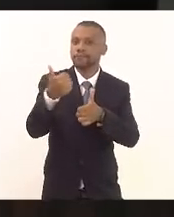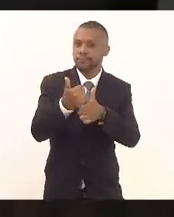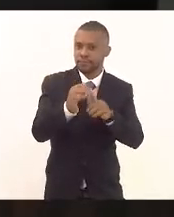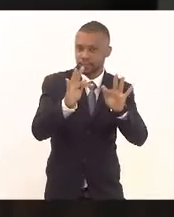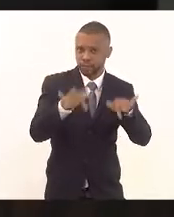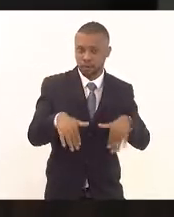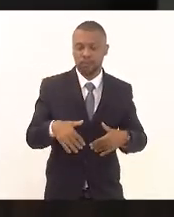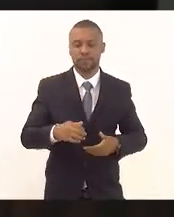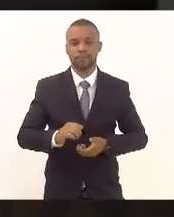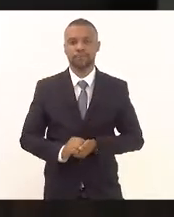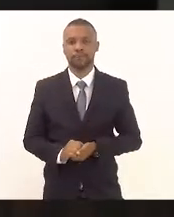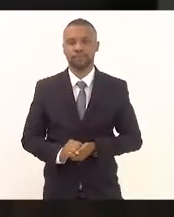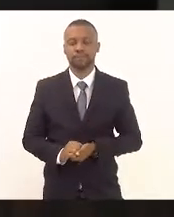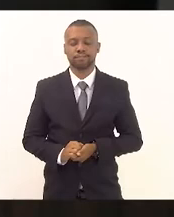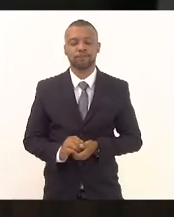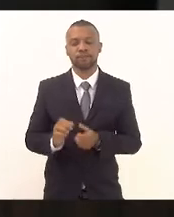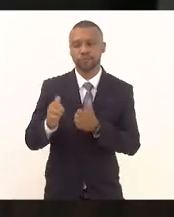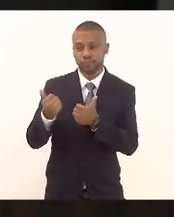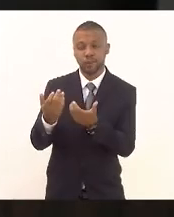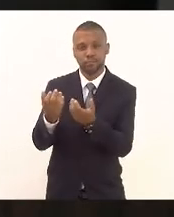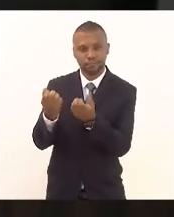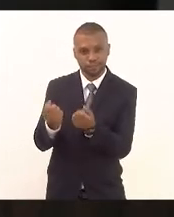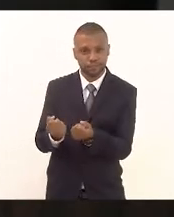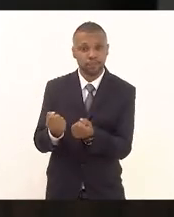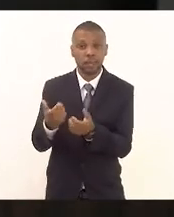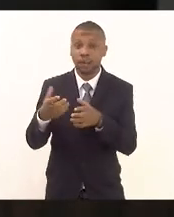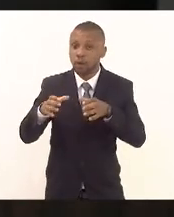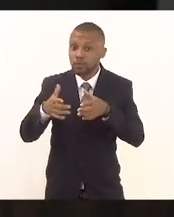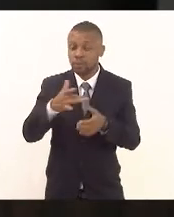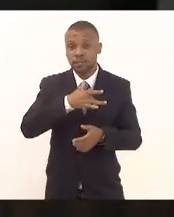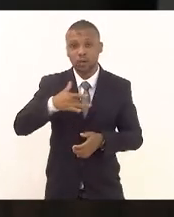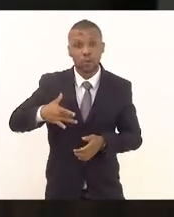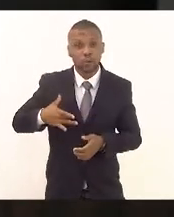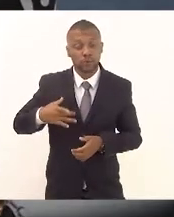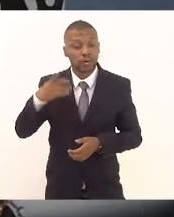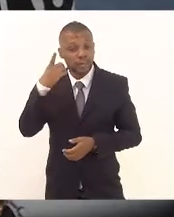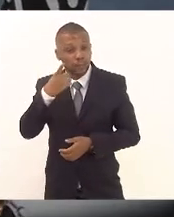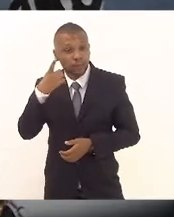defere. Pela Comissão de Saúde, deputada Marta Rocha.